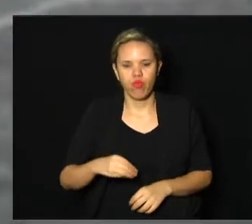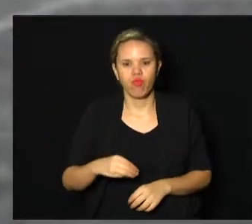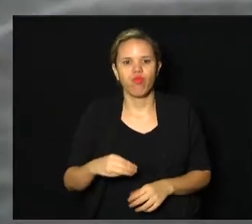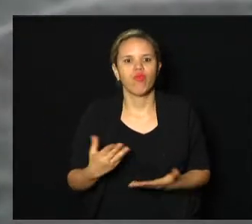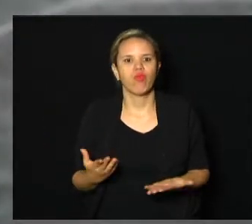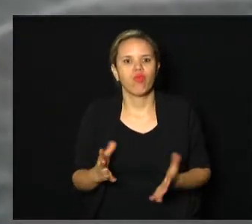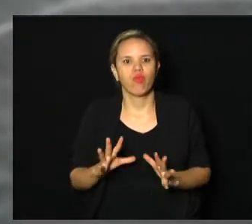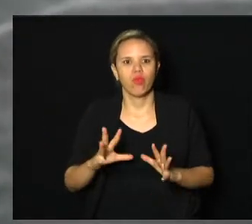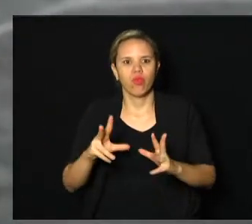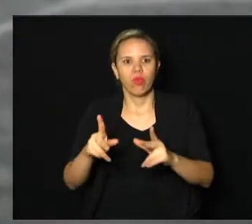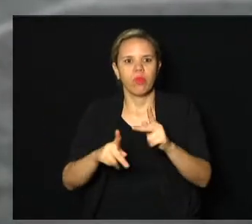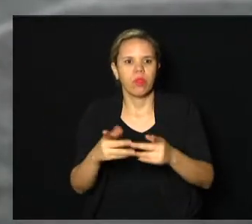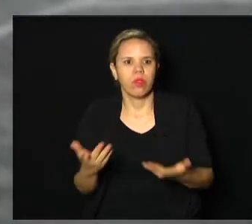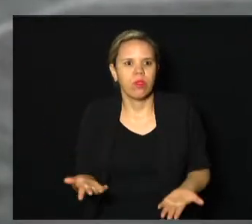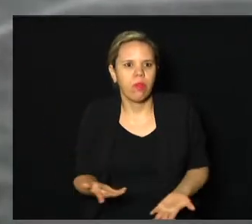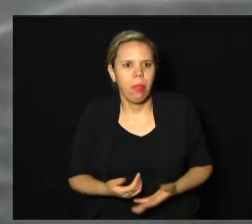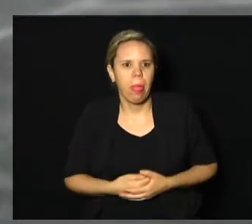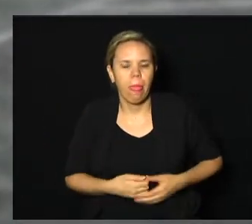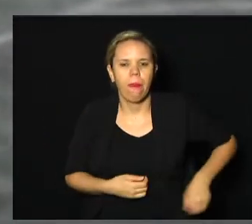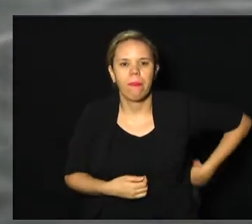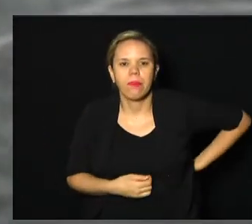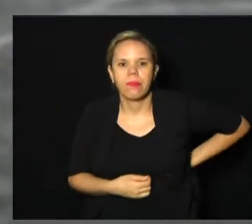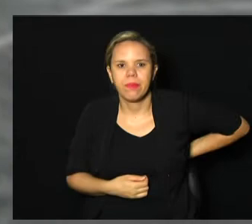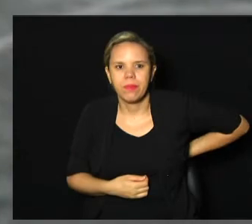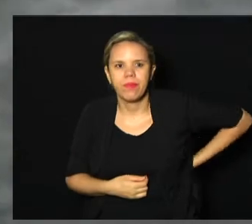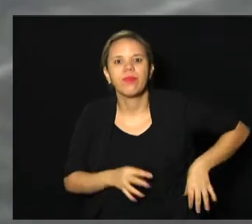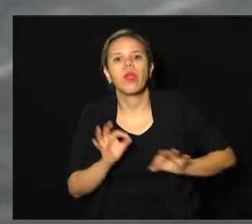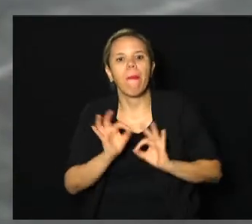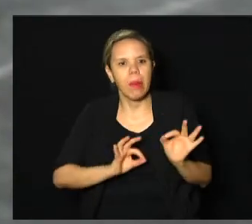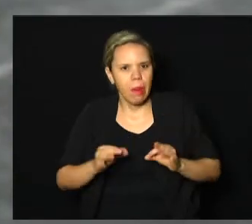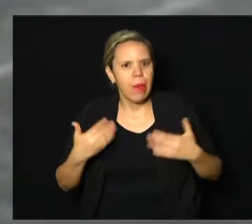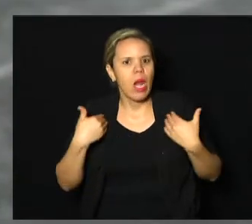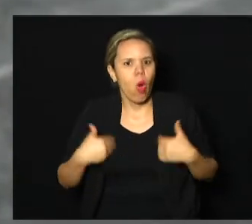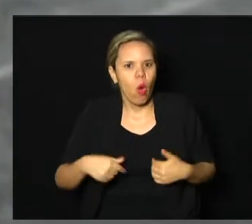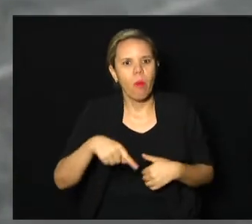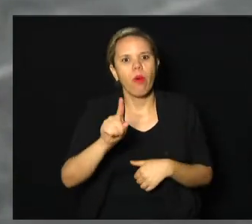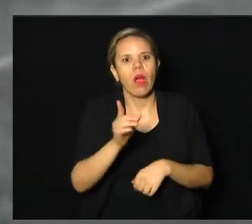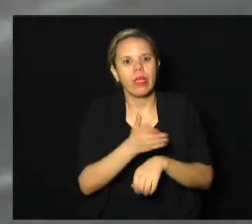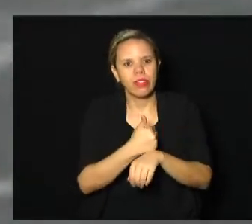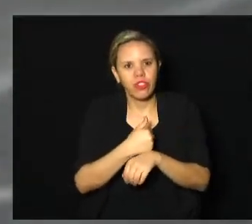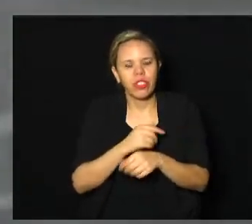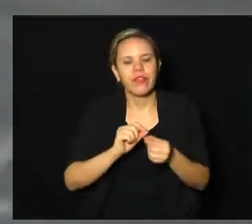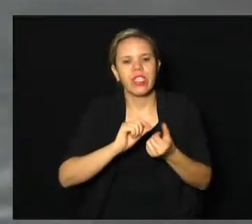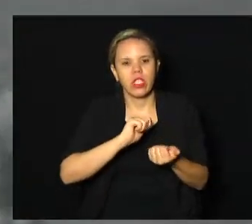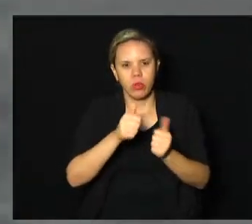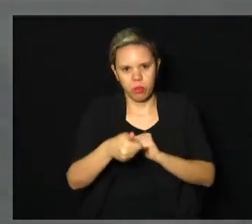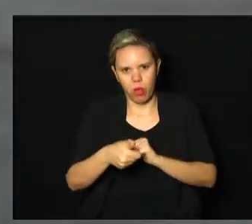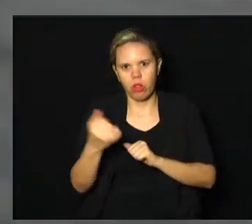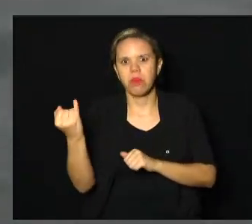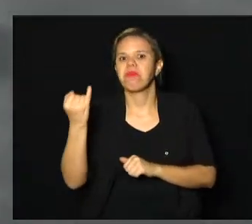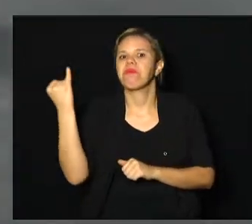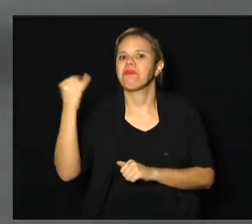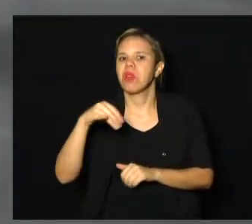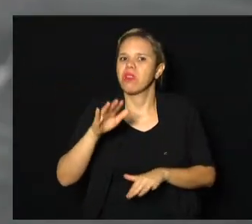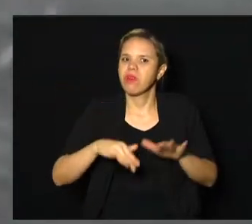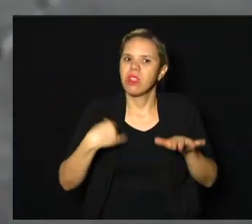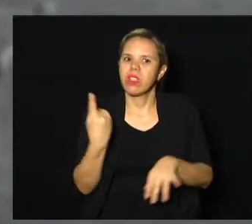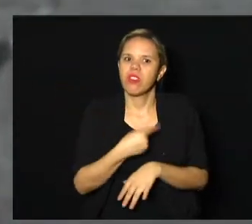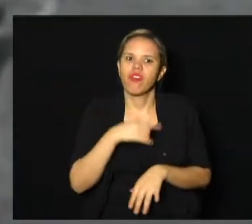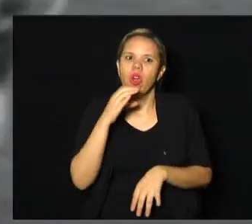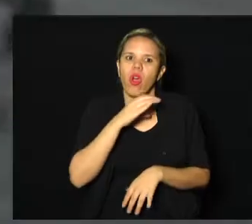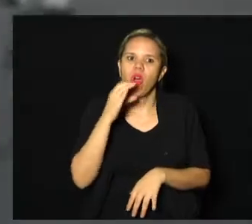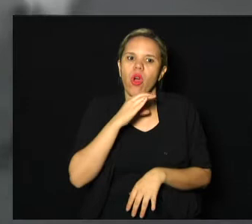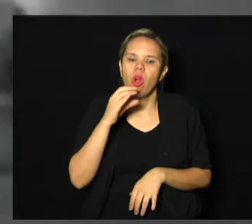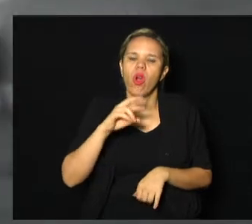os oponentes, né? Então, assim, de fato, preparar o corpo para uma atividade é uma coisa muito importante. E a gente, às vezes, na correria